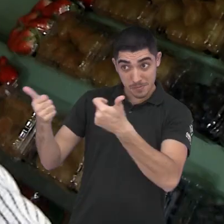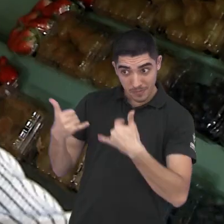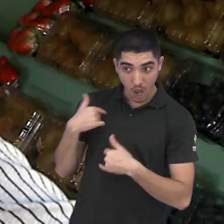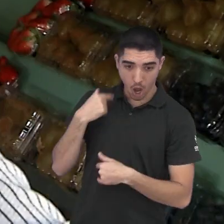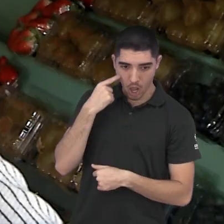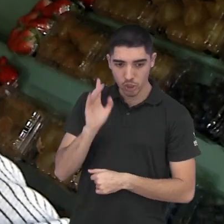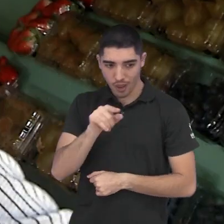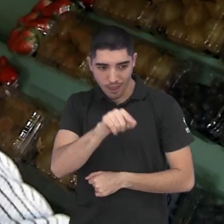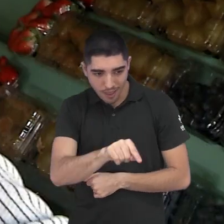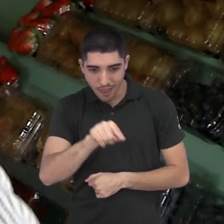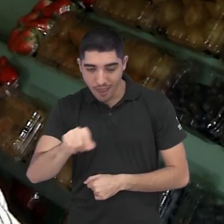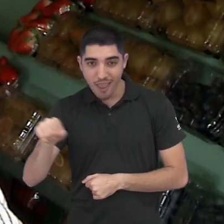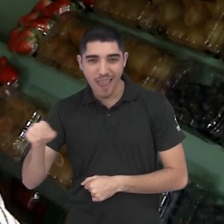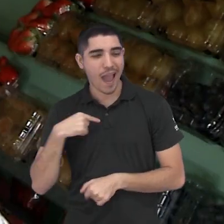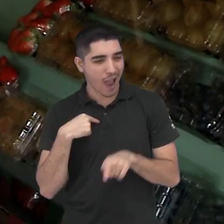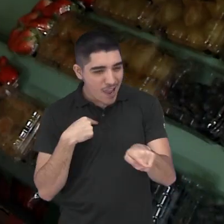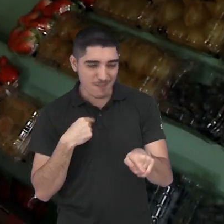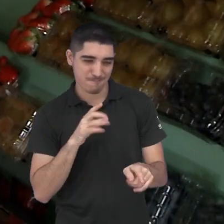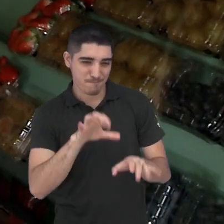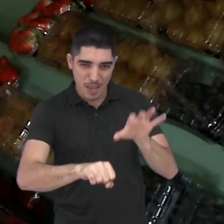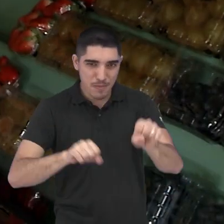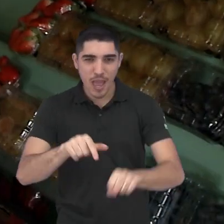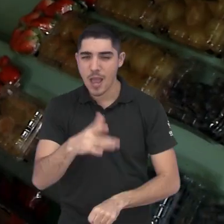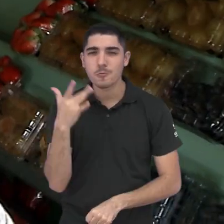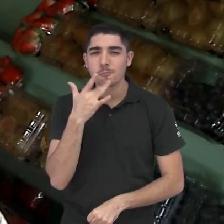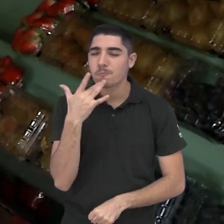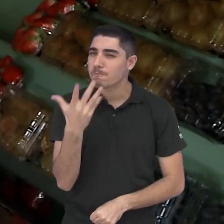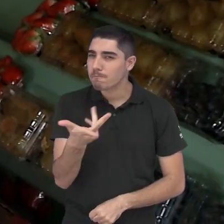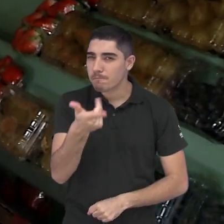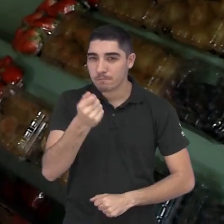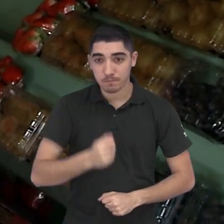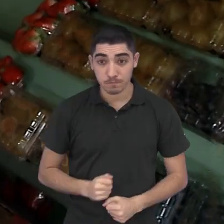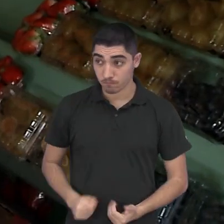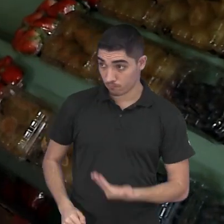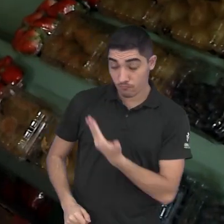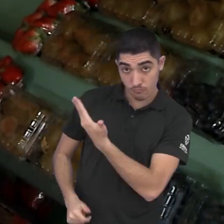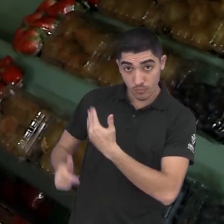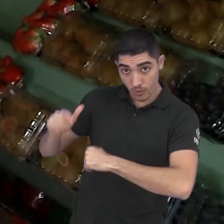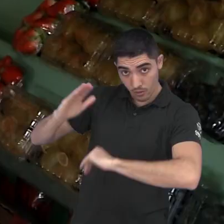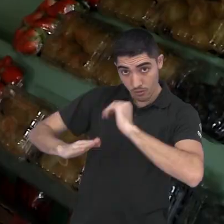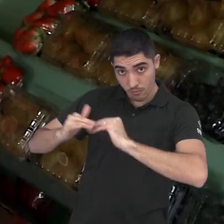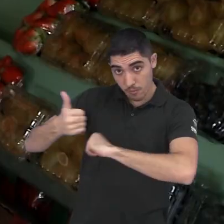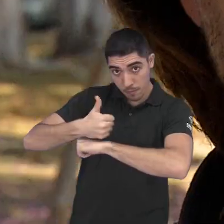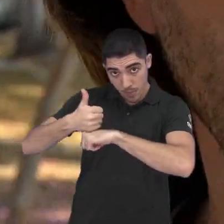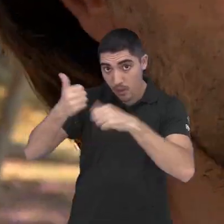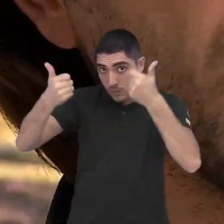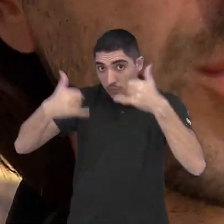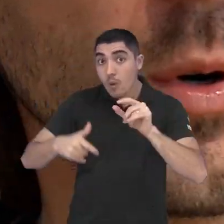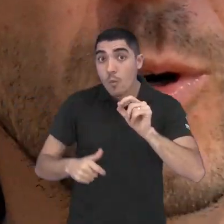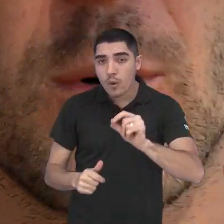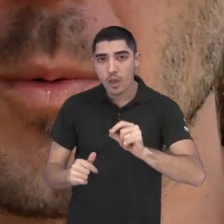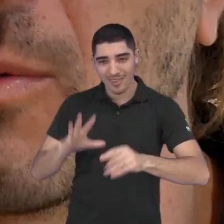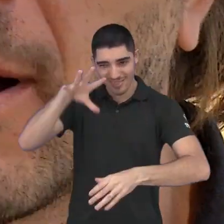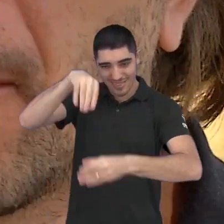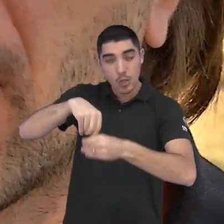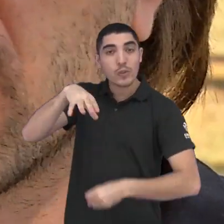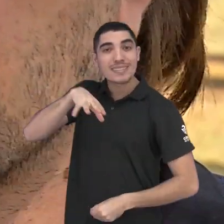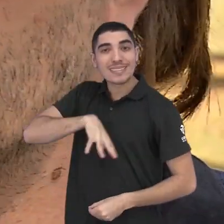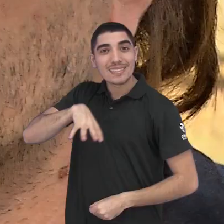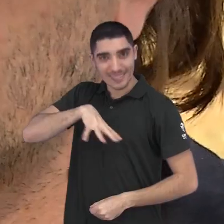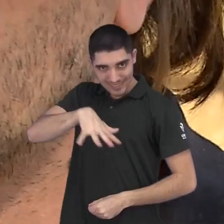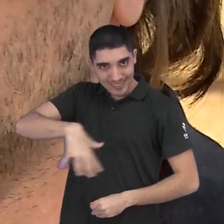tirou que que ele colheu aí eu pego que ele colheu entendeu mas é bem gostoso bem bem fresquinho a verdura dele o especialista explica